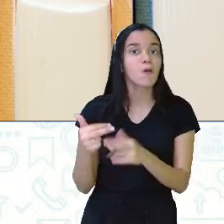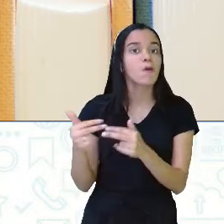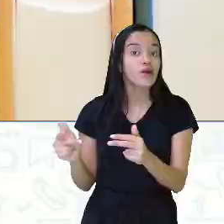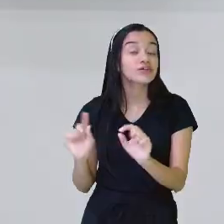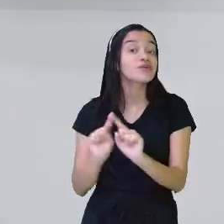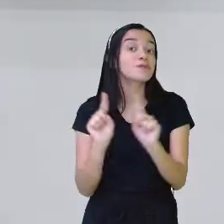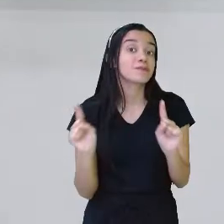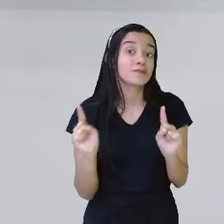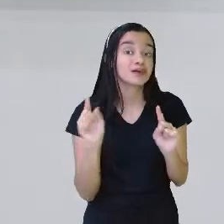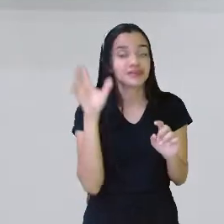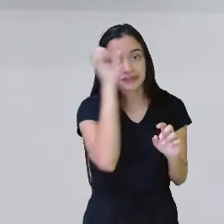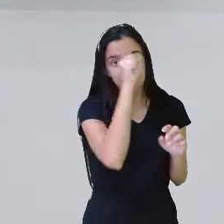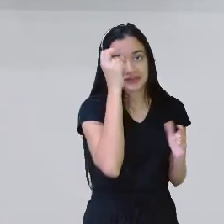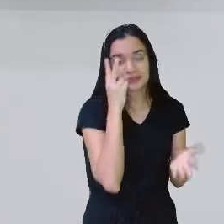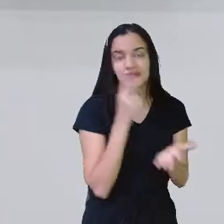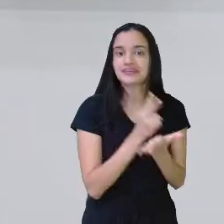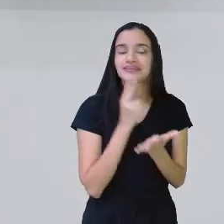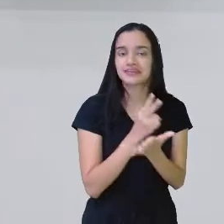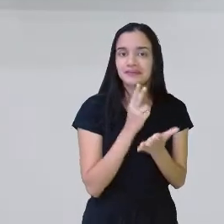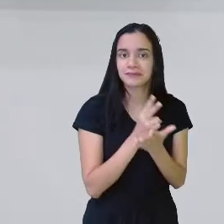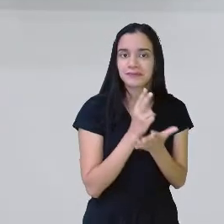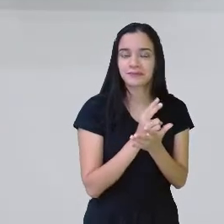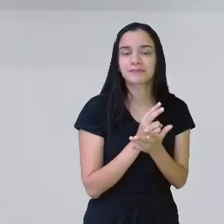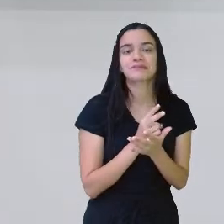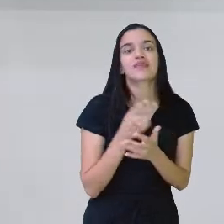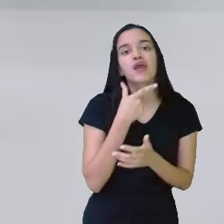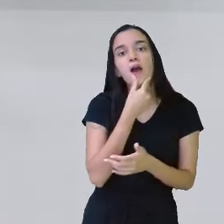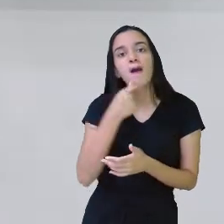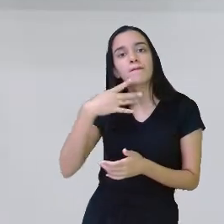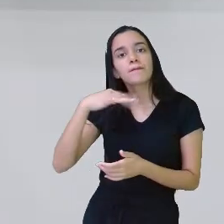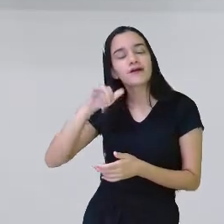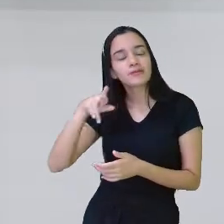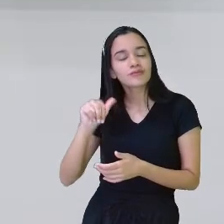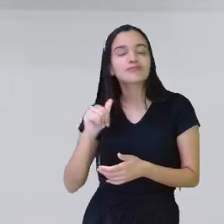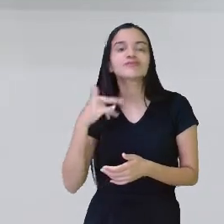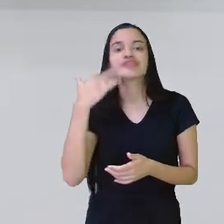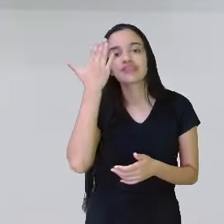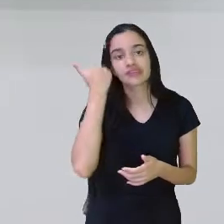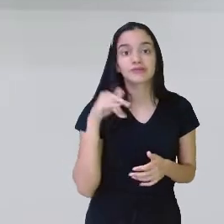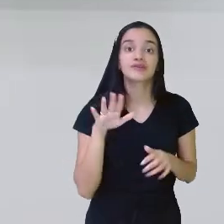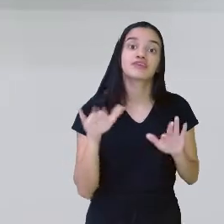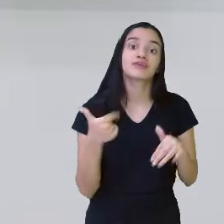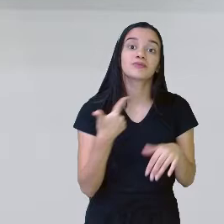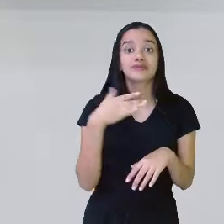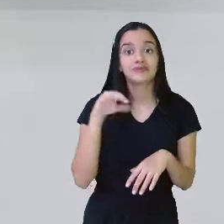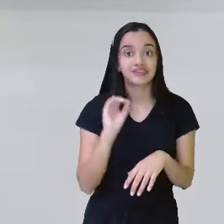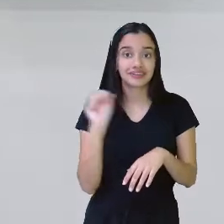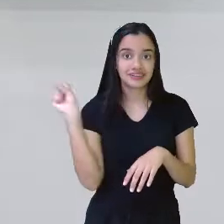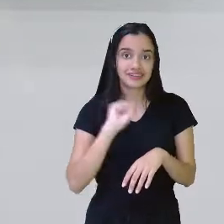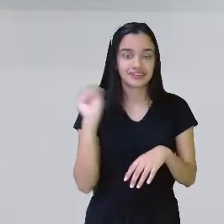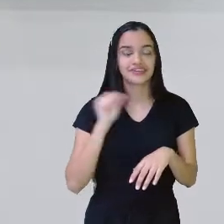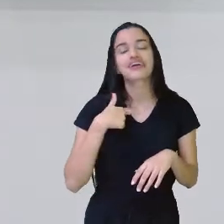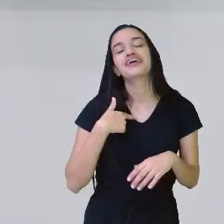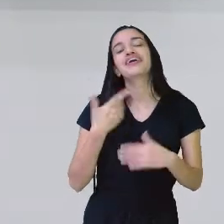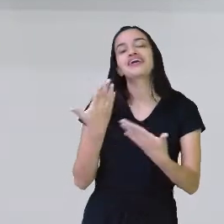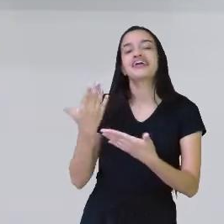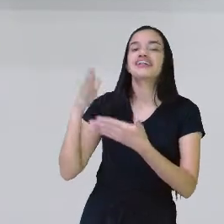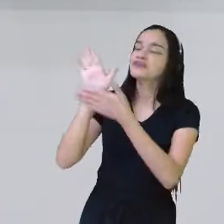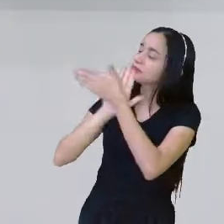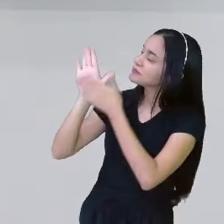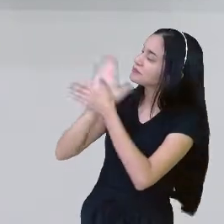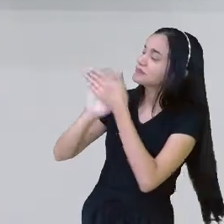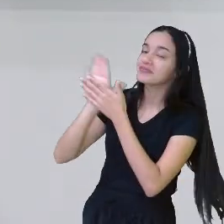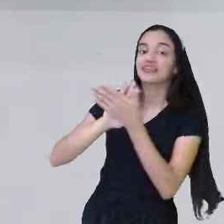aprendemos sempre, Paulo Freire sendo sempre muito sábio. Então, nos meus últimos 20 segundos, eu quero agradecer a Midian